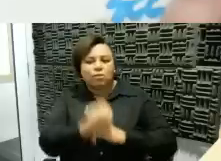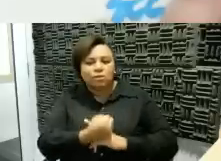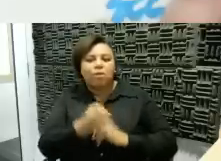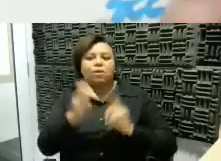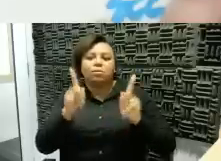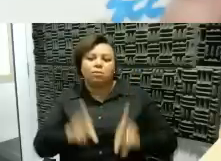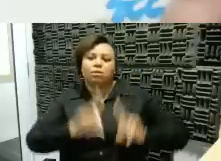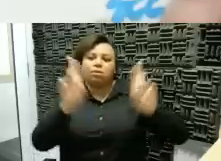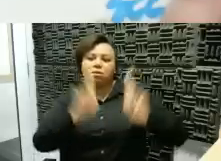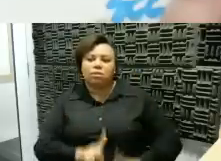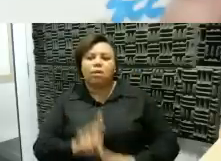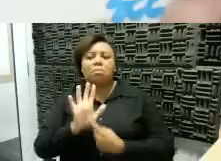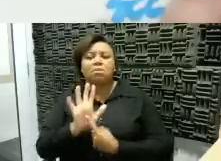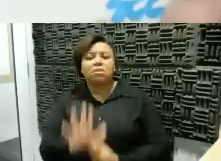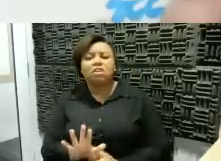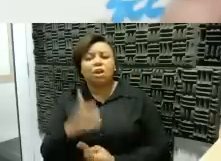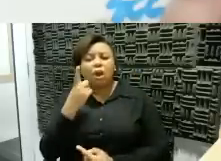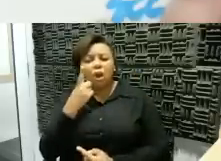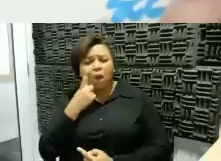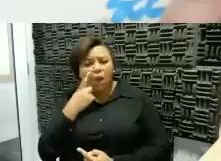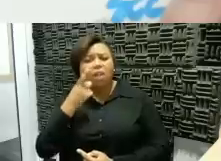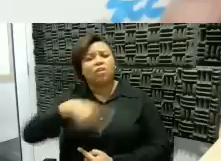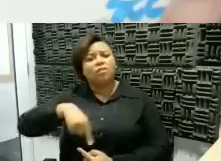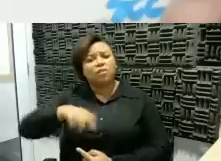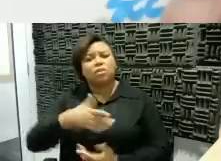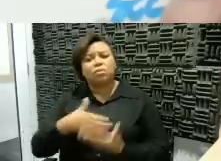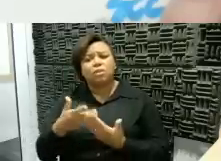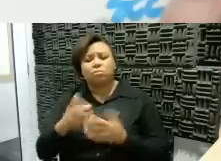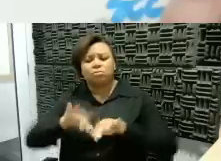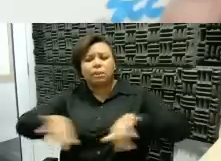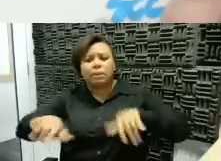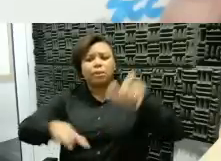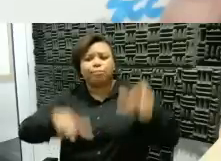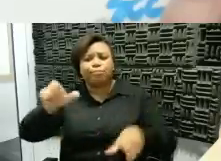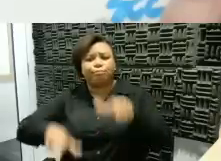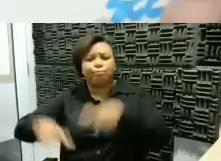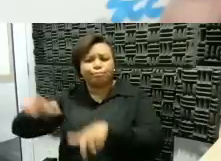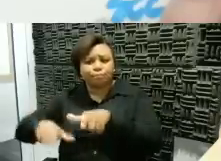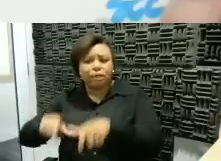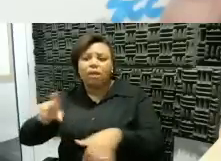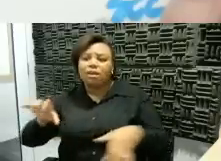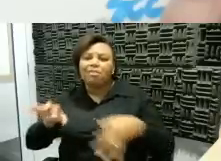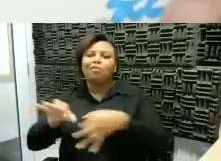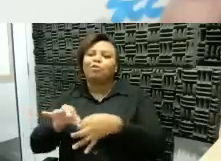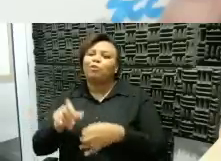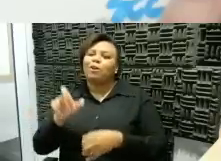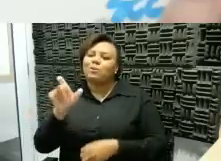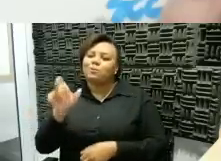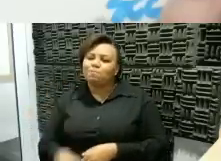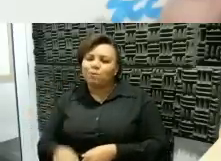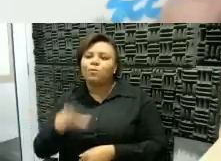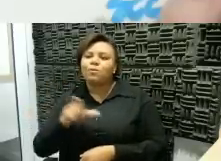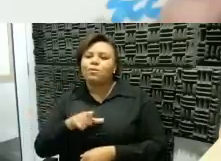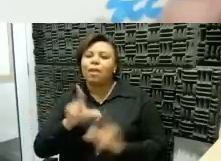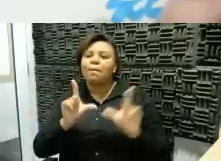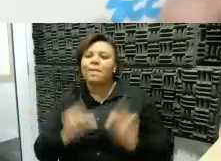na vocês acabam individualizando a questão e nesse sentido as pessoas eh T menos condições menos